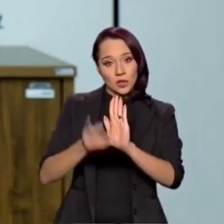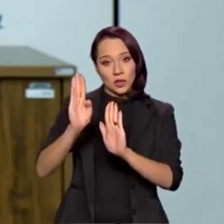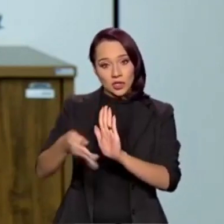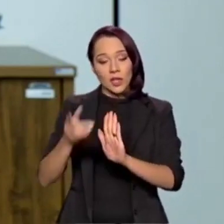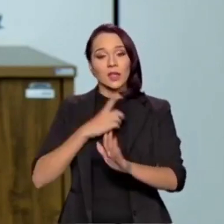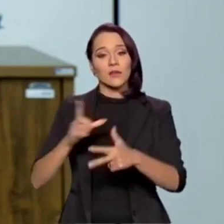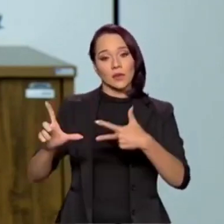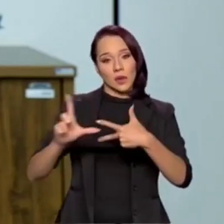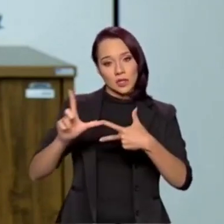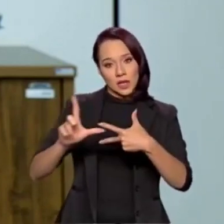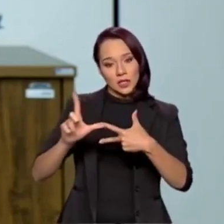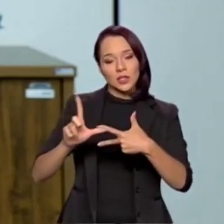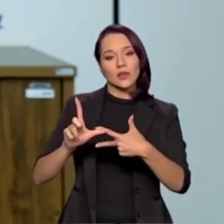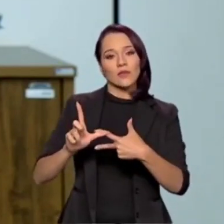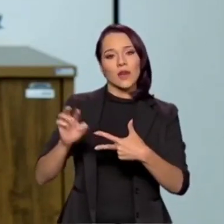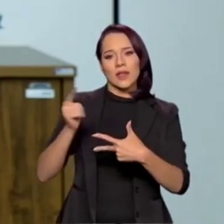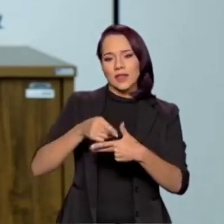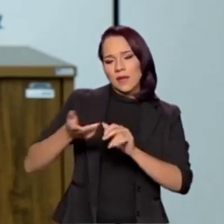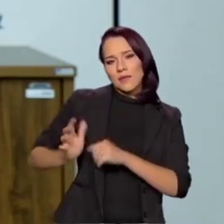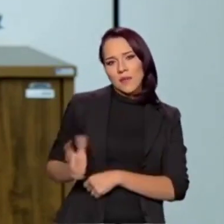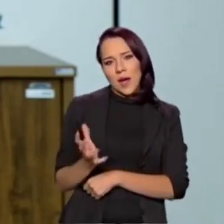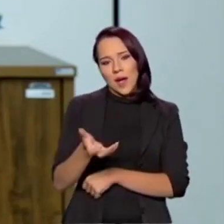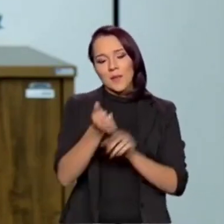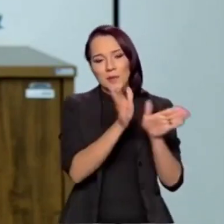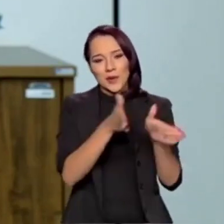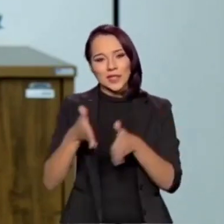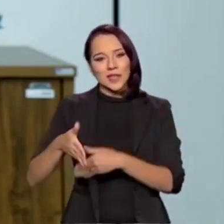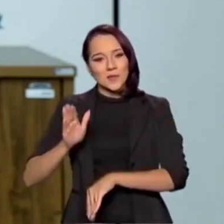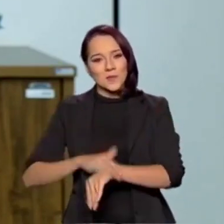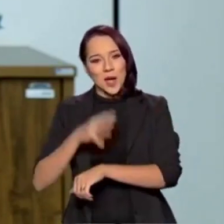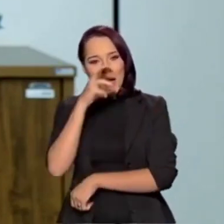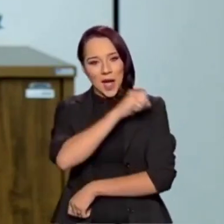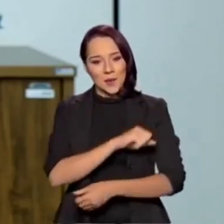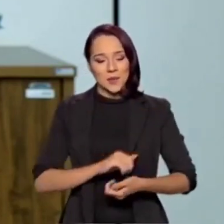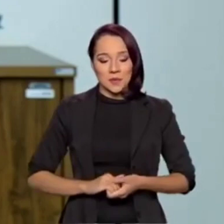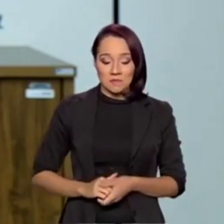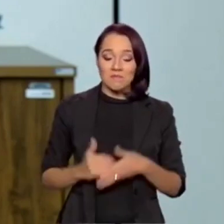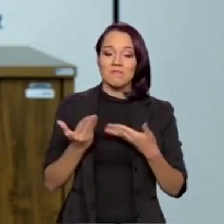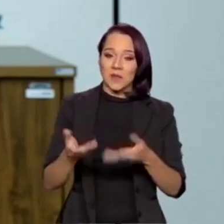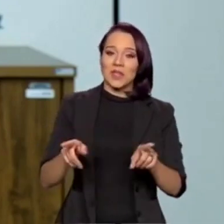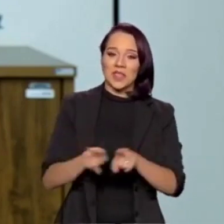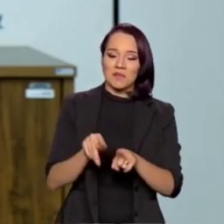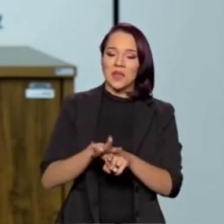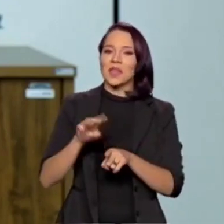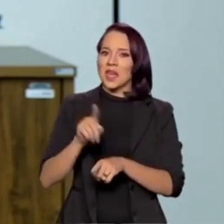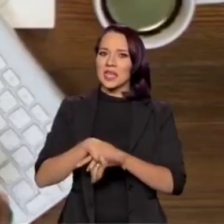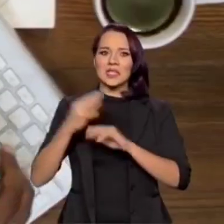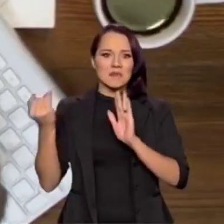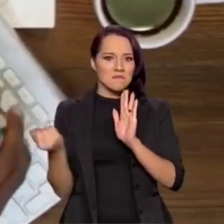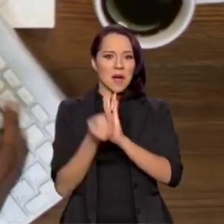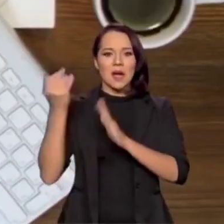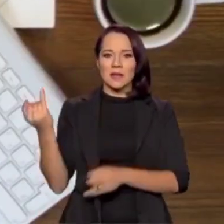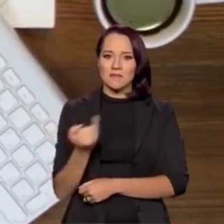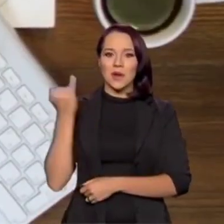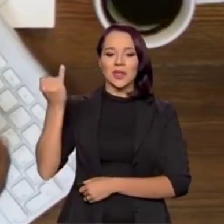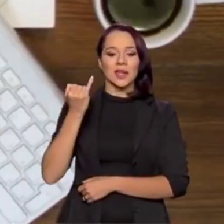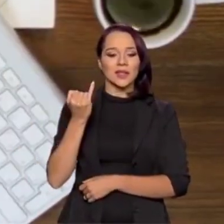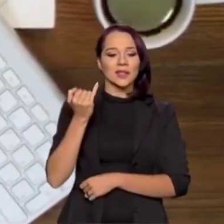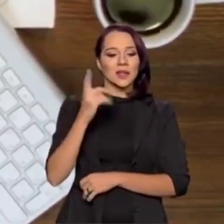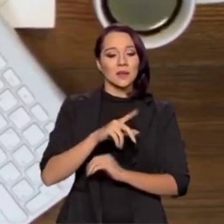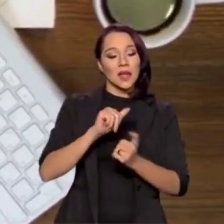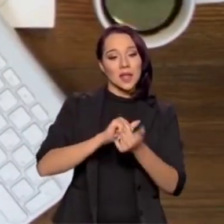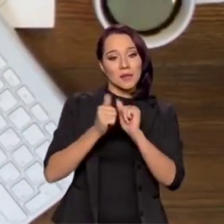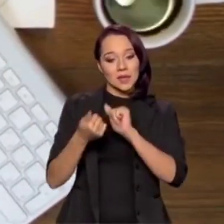no Legislativo, deu celeridade ao processo. Isso também é um marco em função da